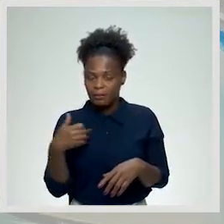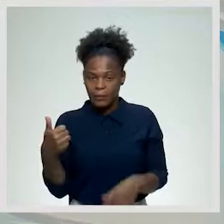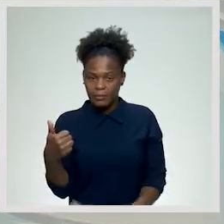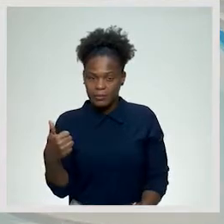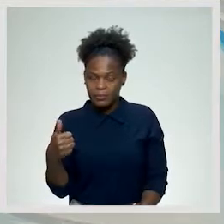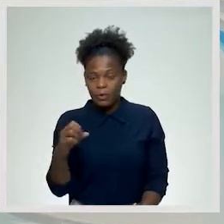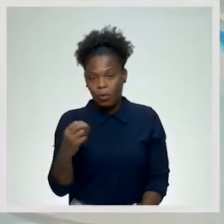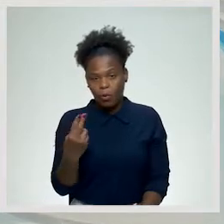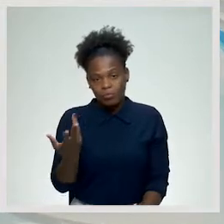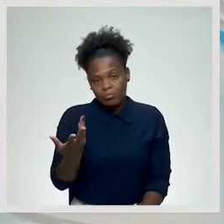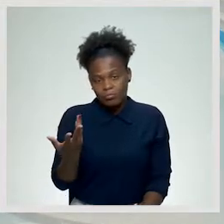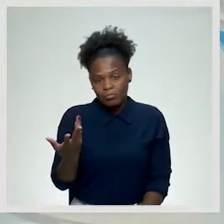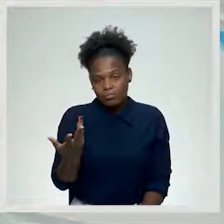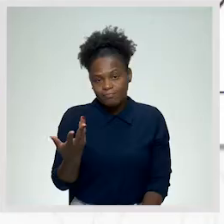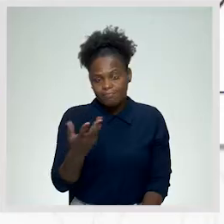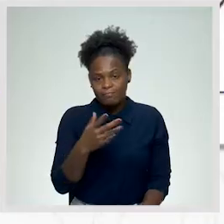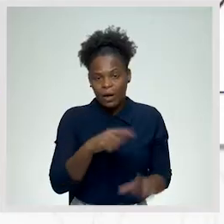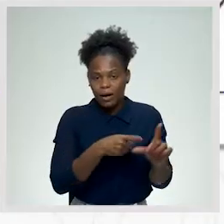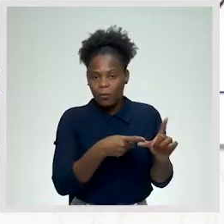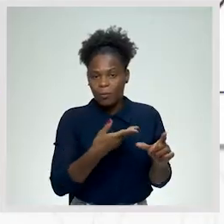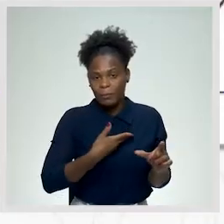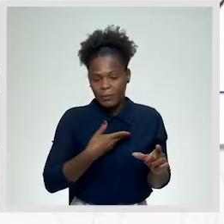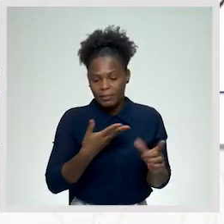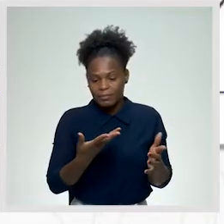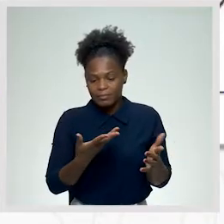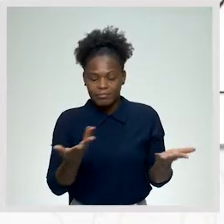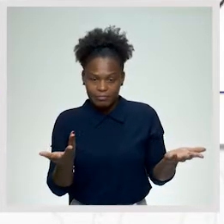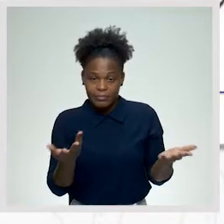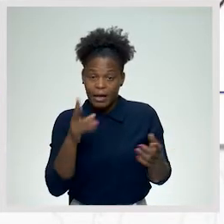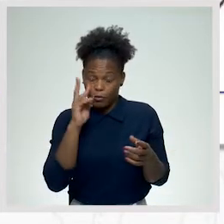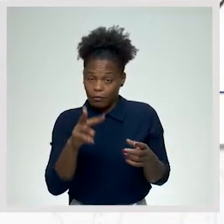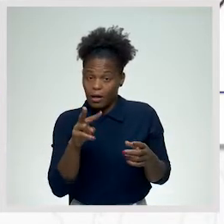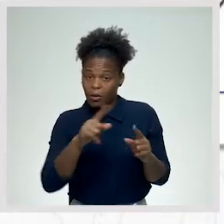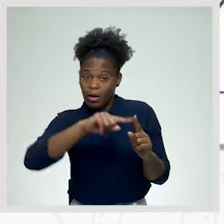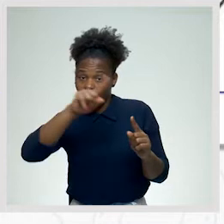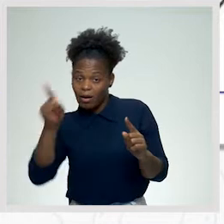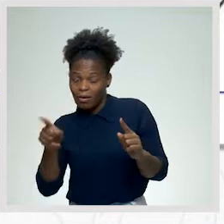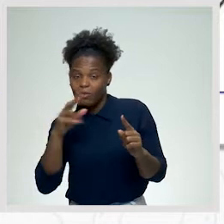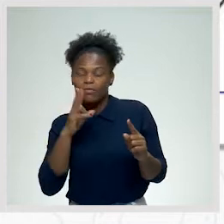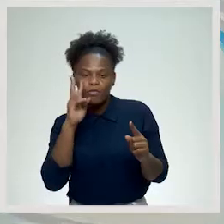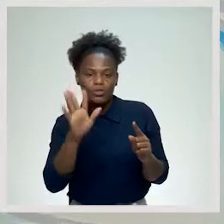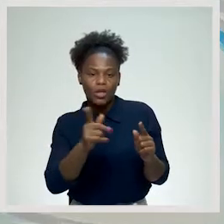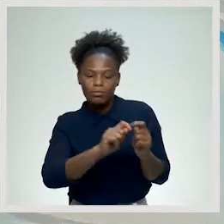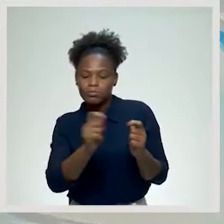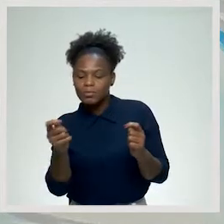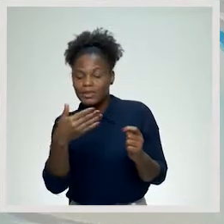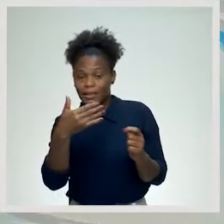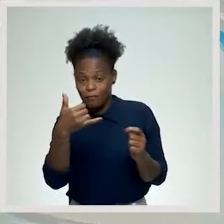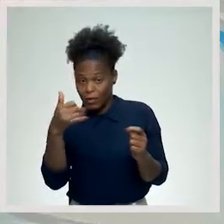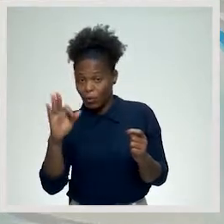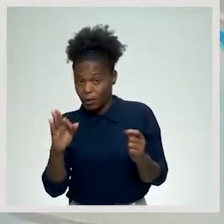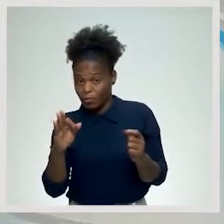ADB, ou possivelmente o ângulo D. Reparem, esse arco já vimos que mede